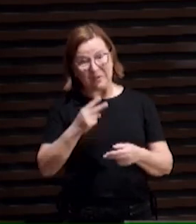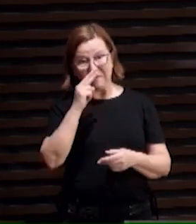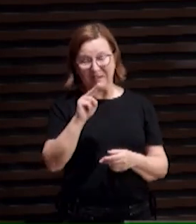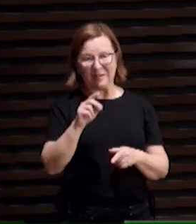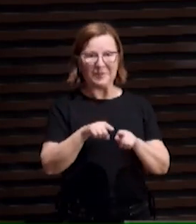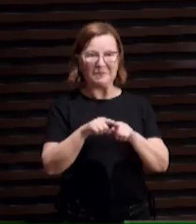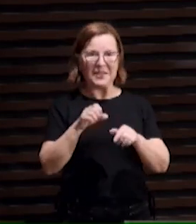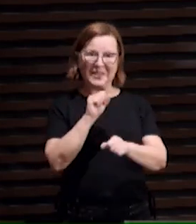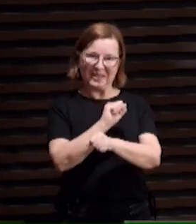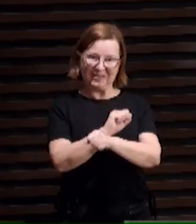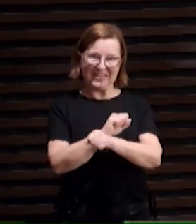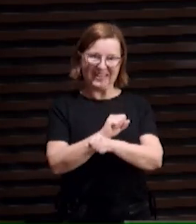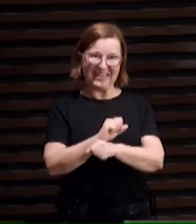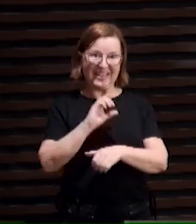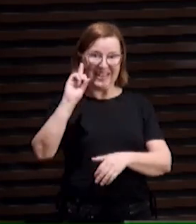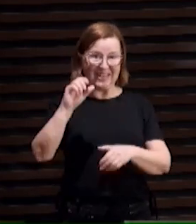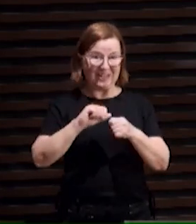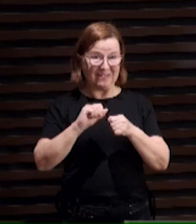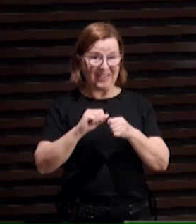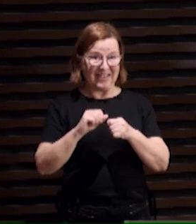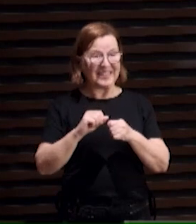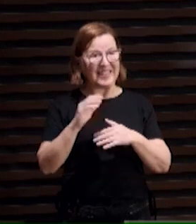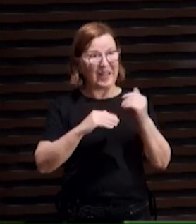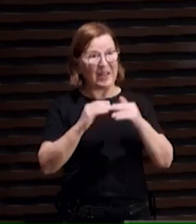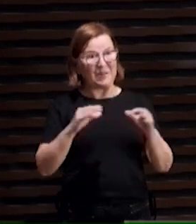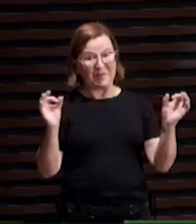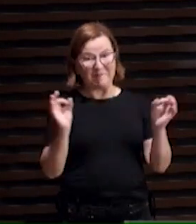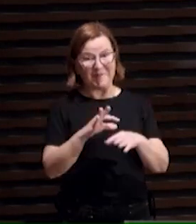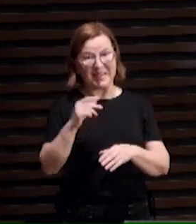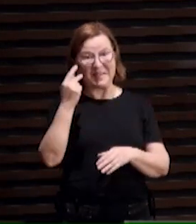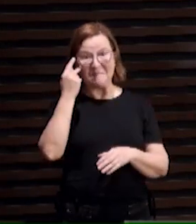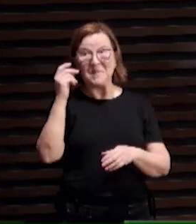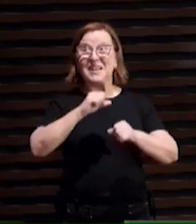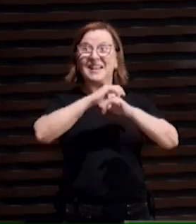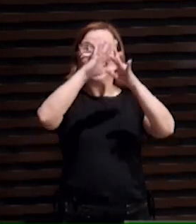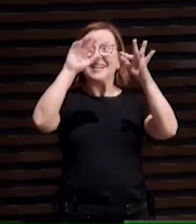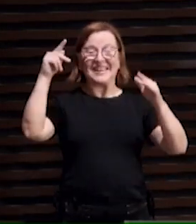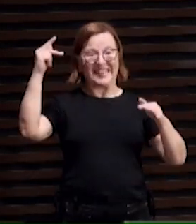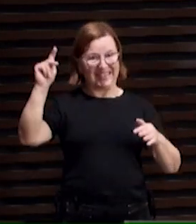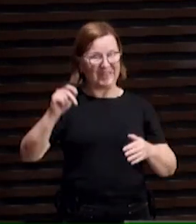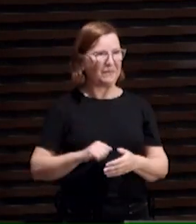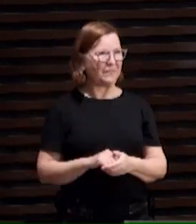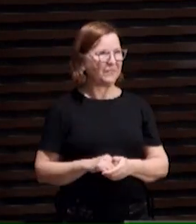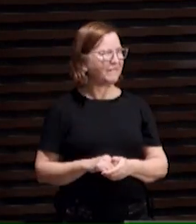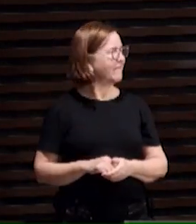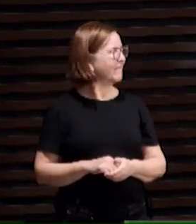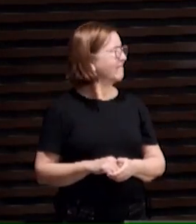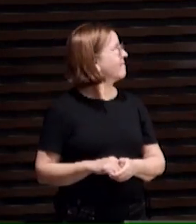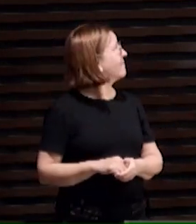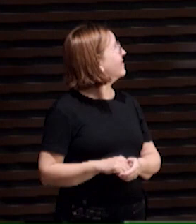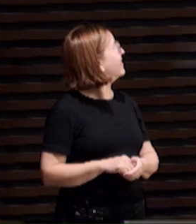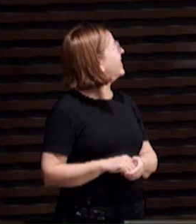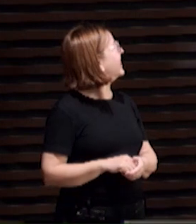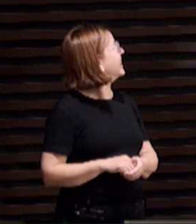mas eu espero que Ele faça isto para a glória dEle. Oh, meu irmão, que Ele é o resplendor da glória,